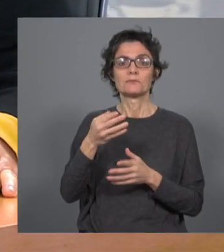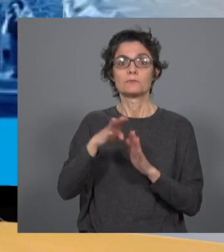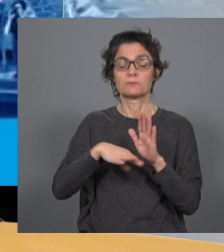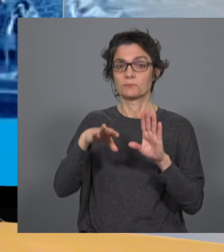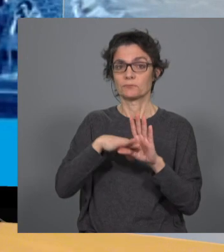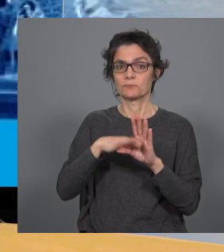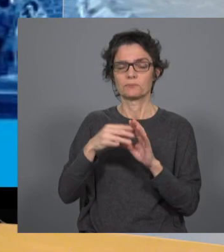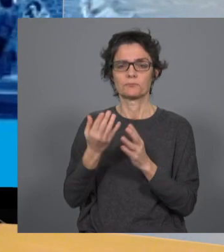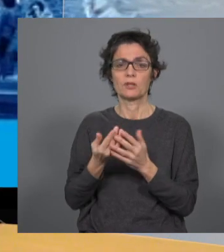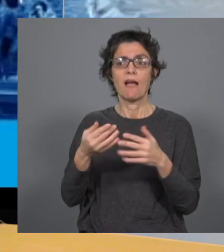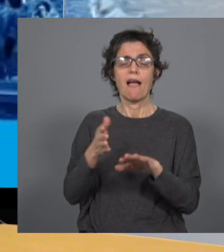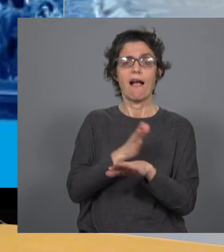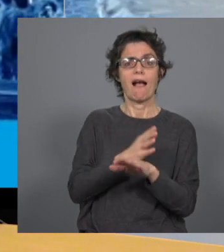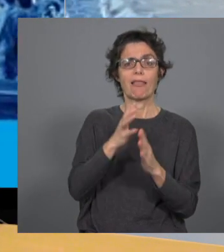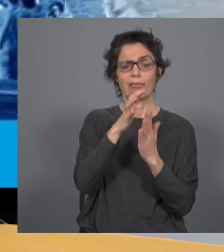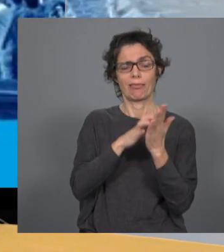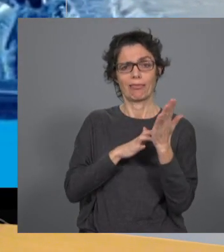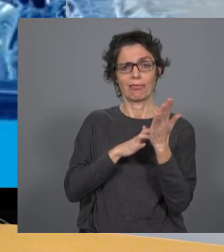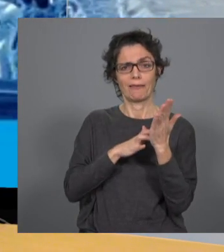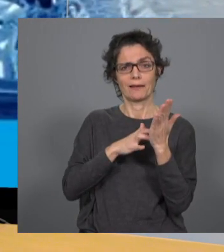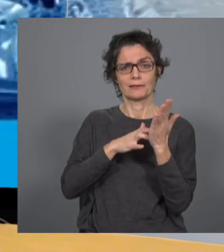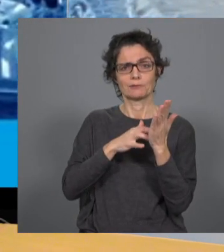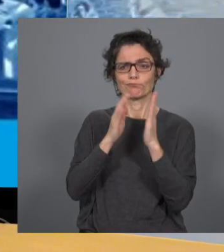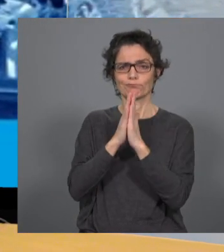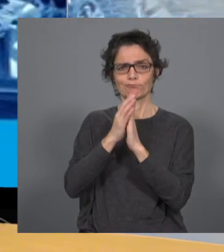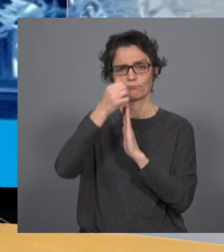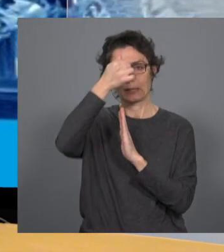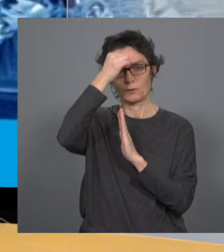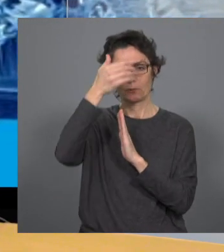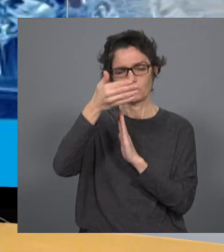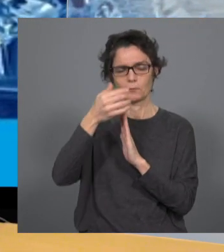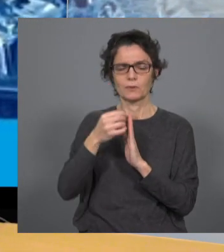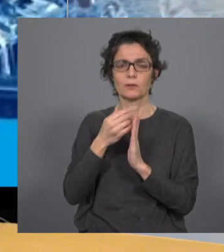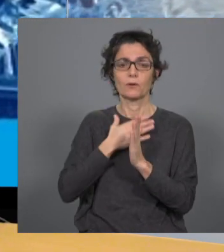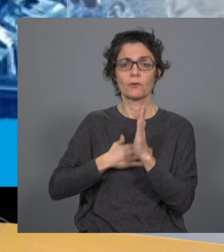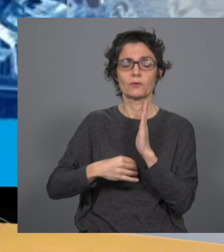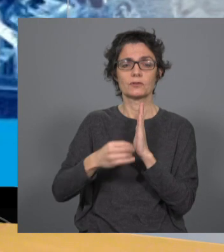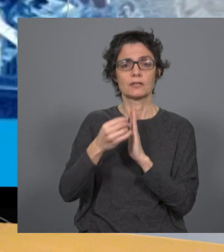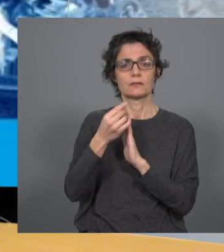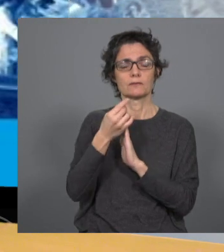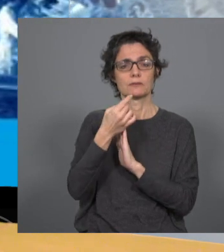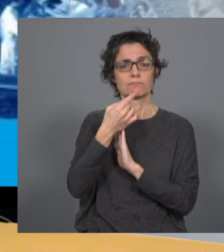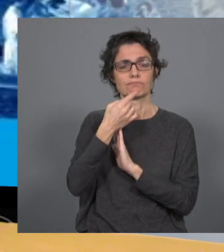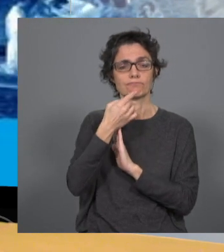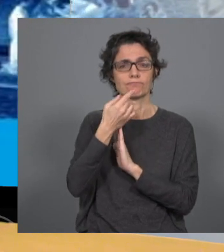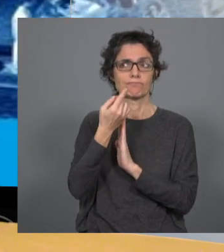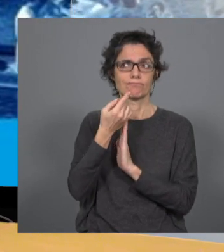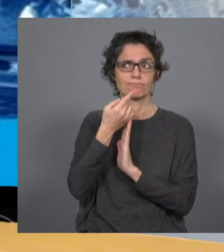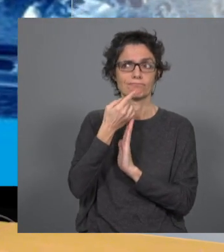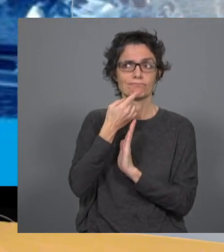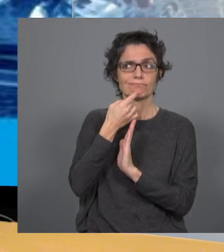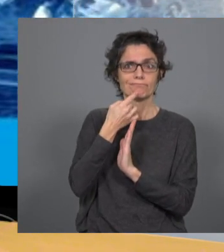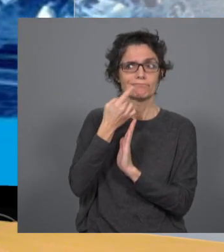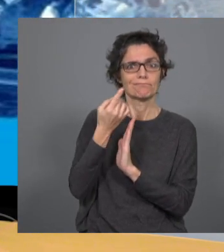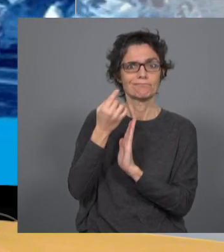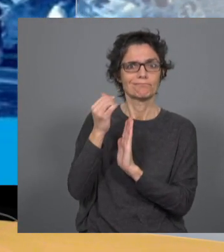irmos propriamente à análise dos textos litúrgicos, importa também perceber como é que